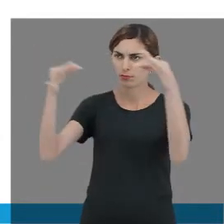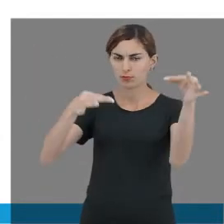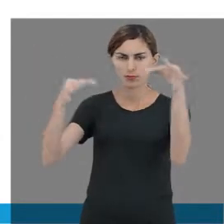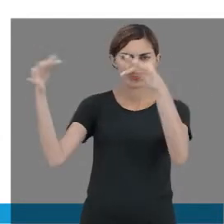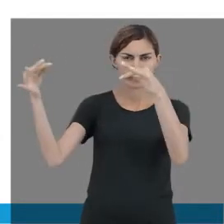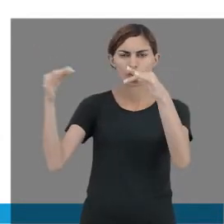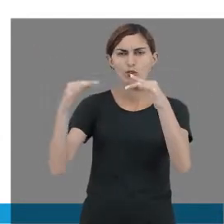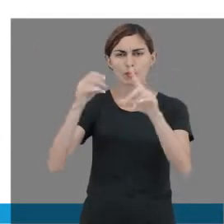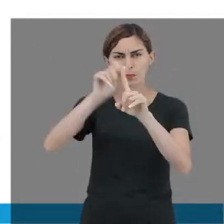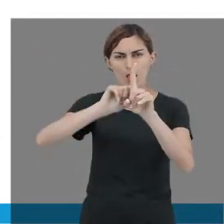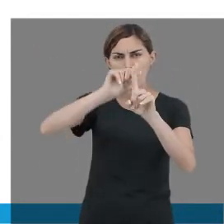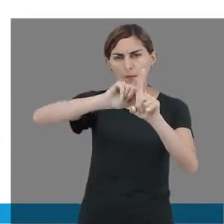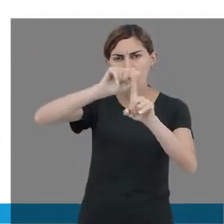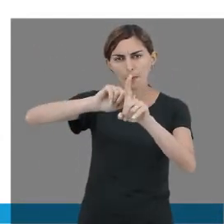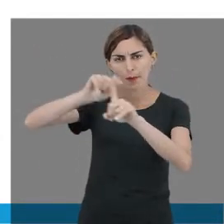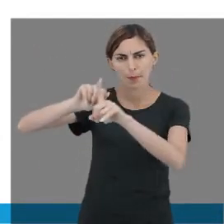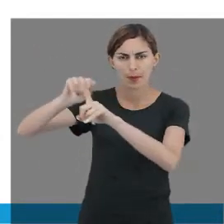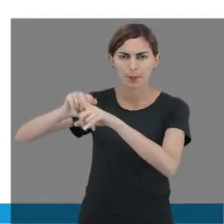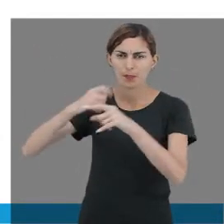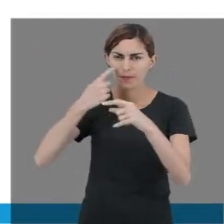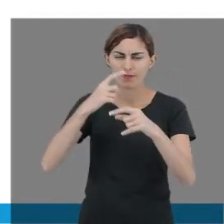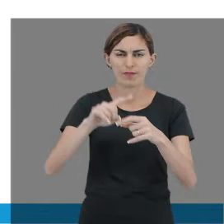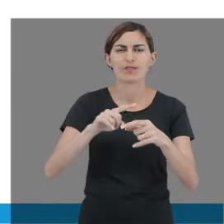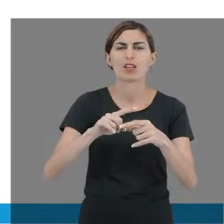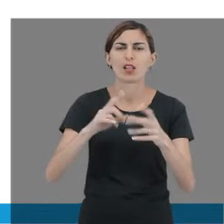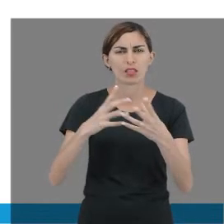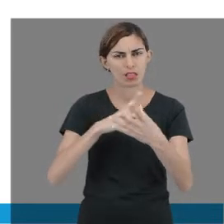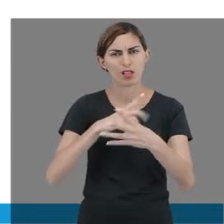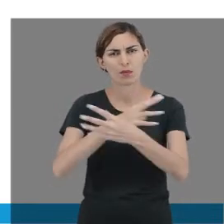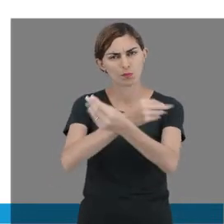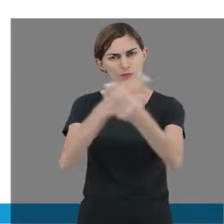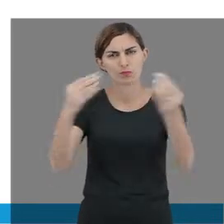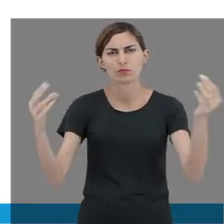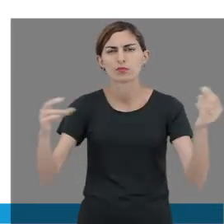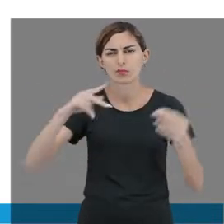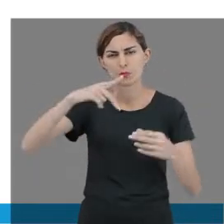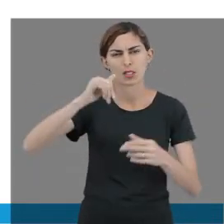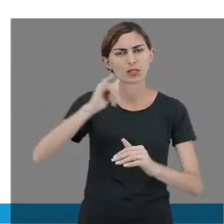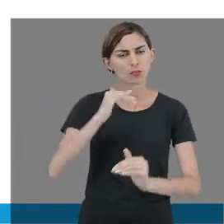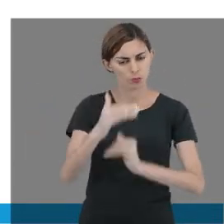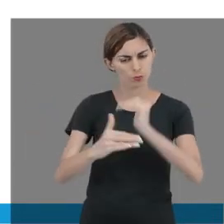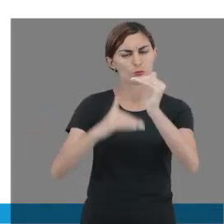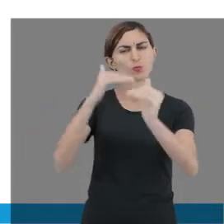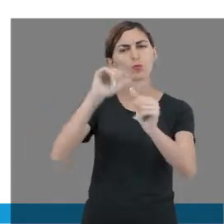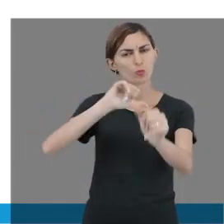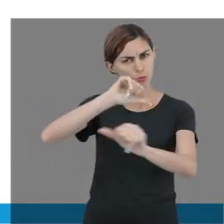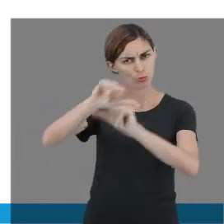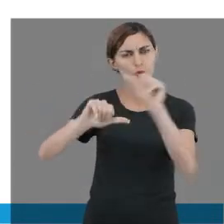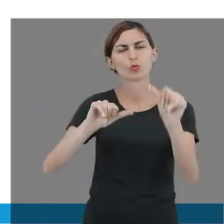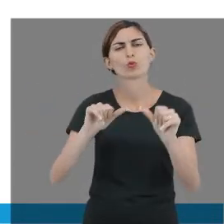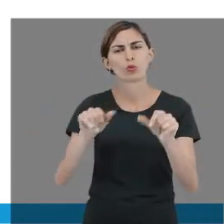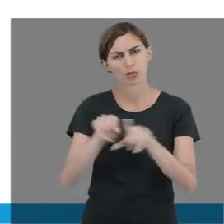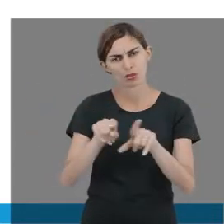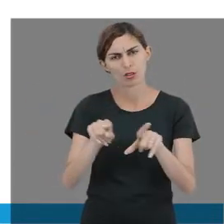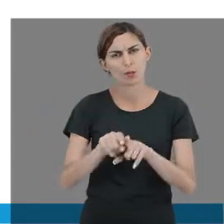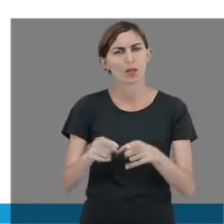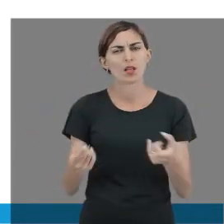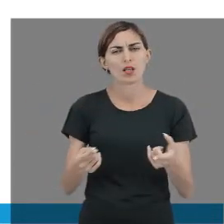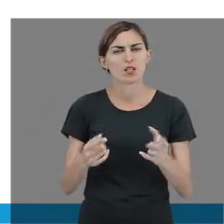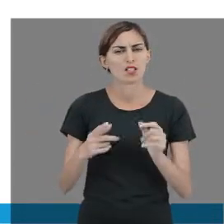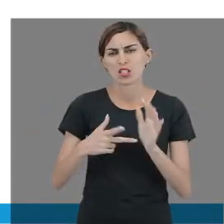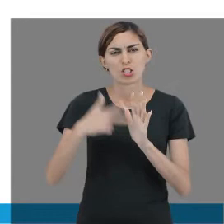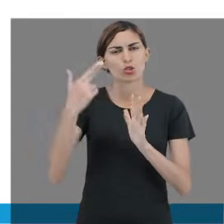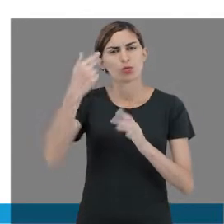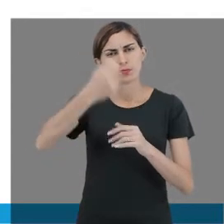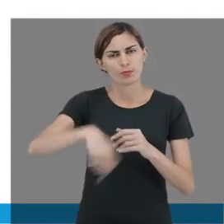aumento contínuo, não tinha sintoma, e tem muitos pacientes que tiveram essa evolução, mas estão estável também, sem indicação nenhuma cirúrgica. Isso é